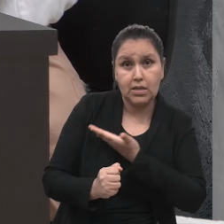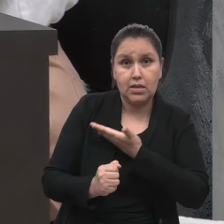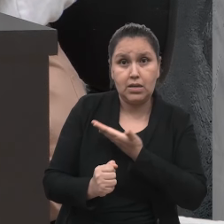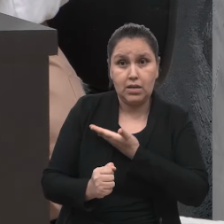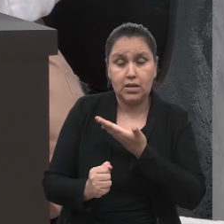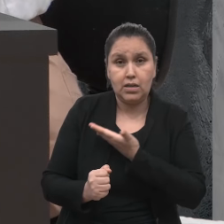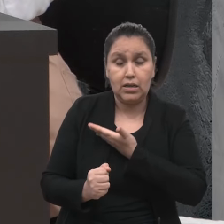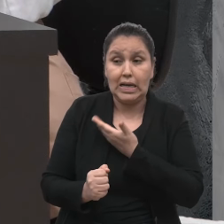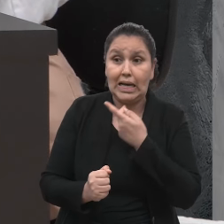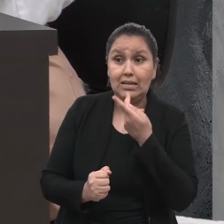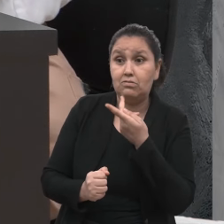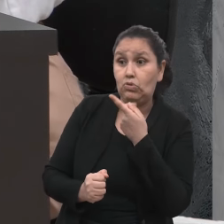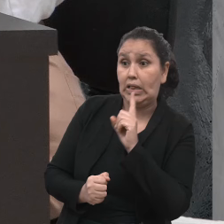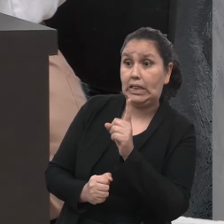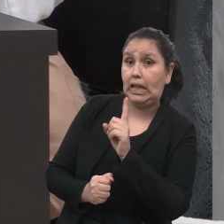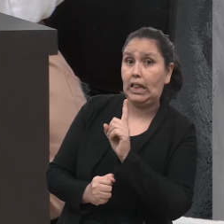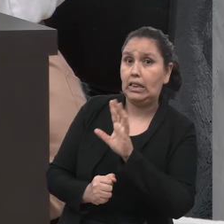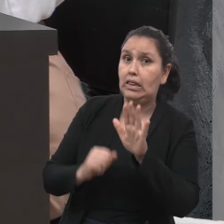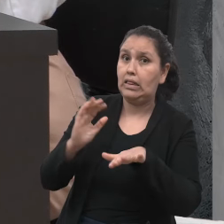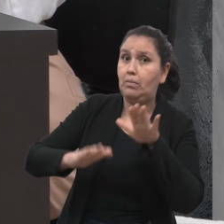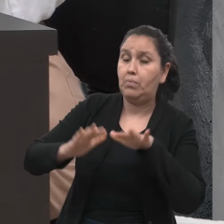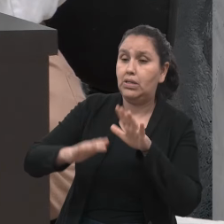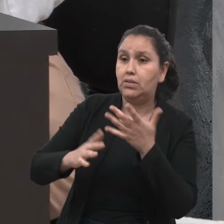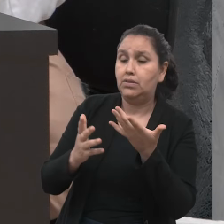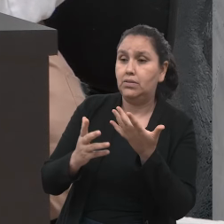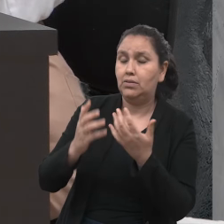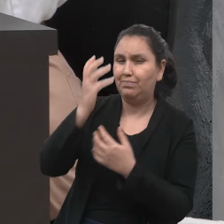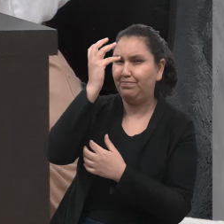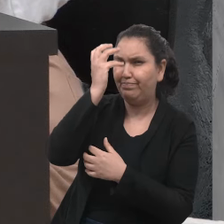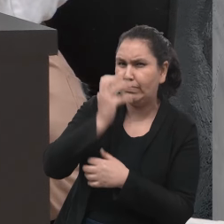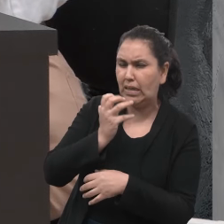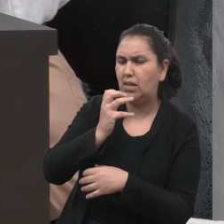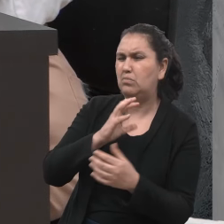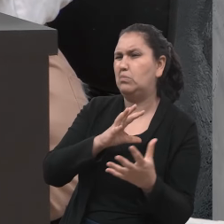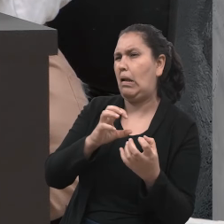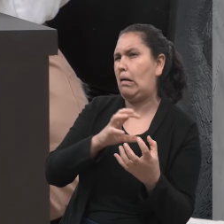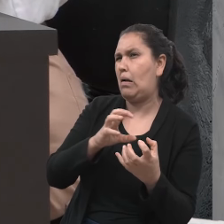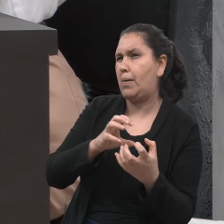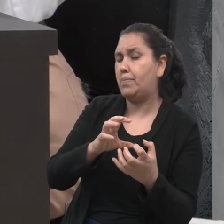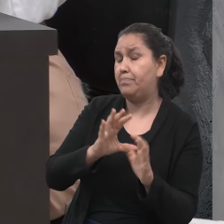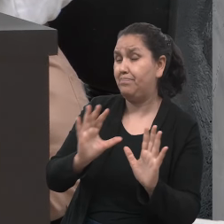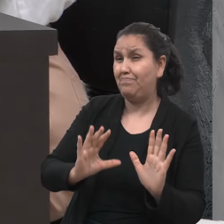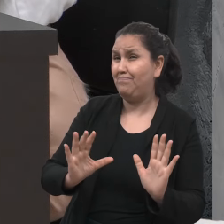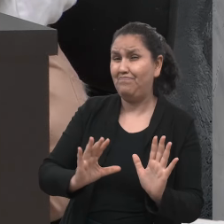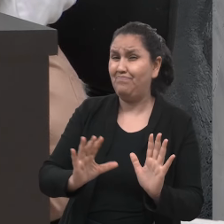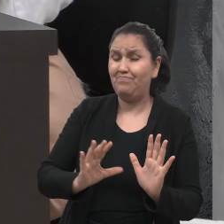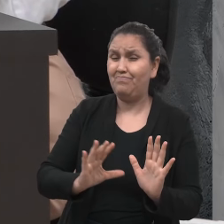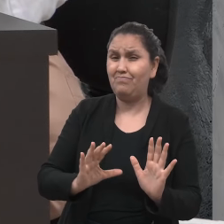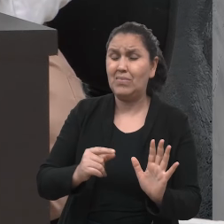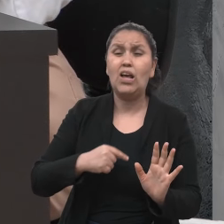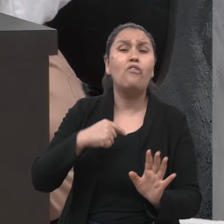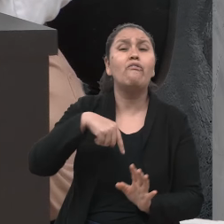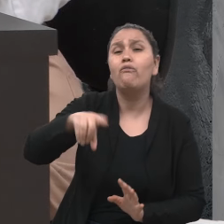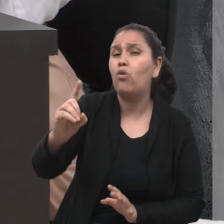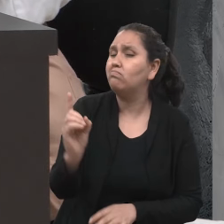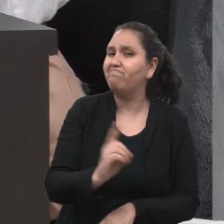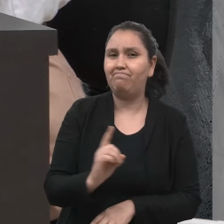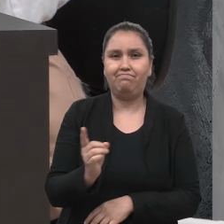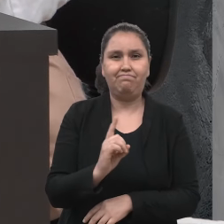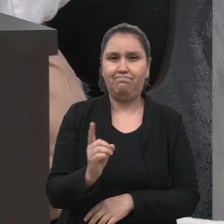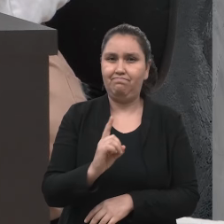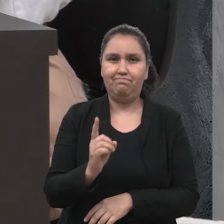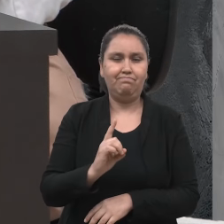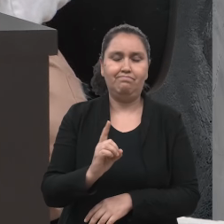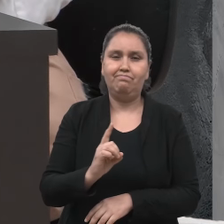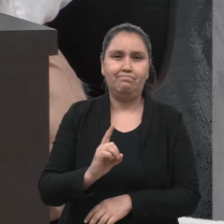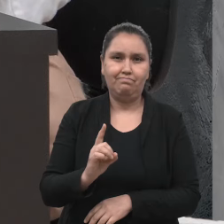amigas, né? Não, mas eu não vou. Não, melhor não vou, porque não, se eu vou falar vai dar conflito, confusão, começa em casa, as crianças vão